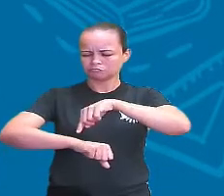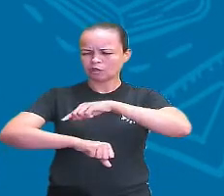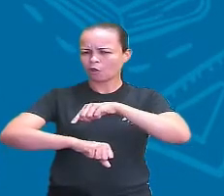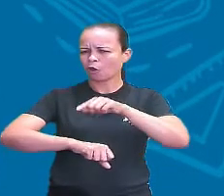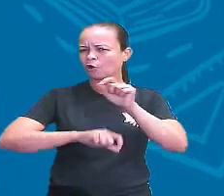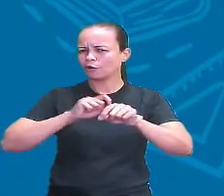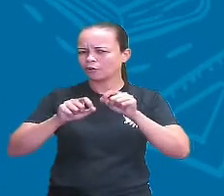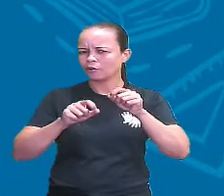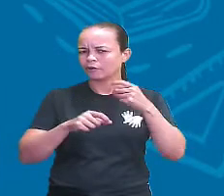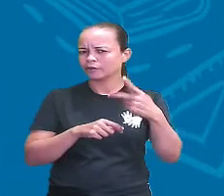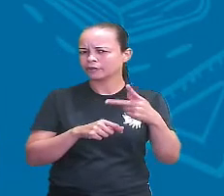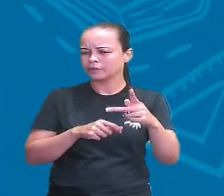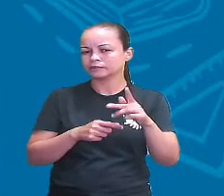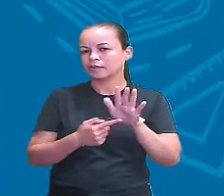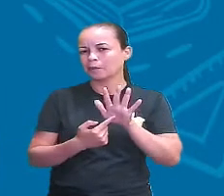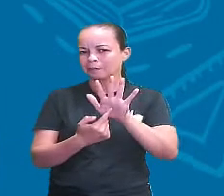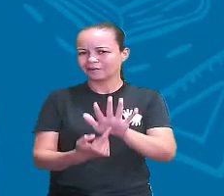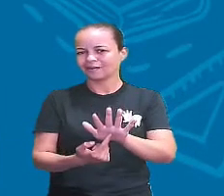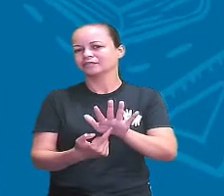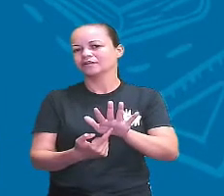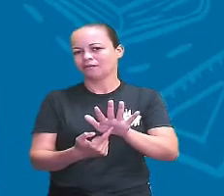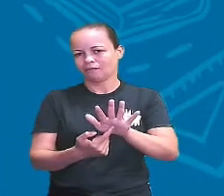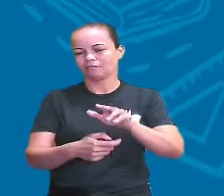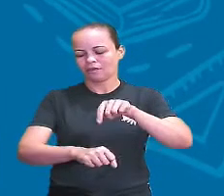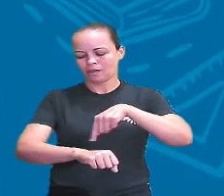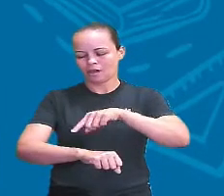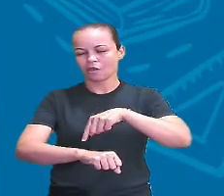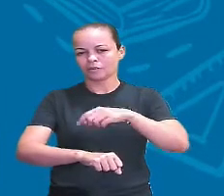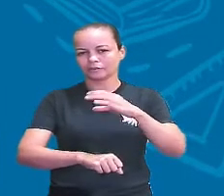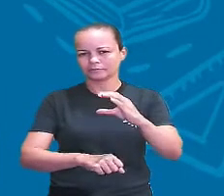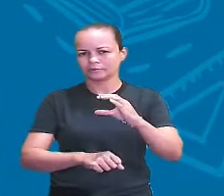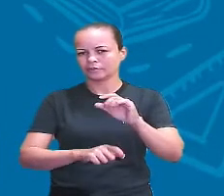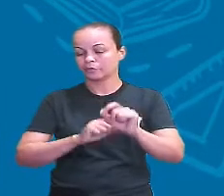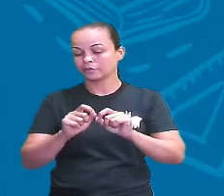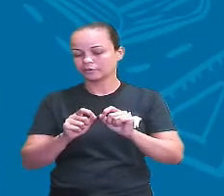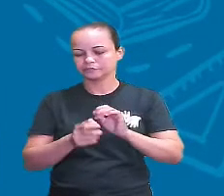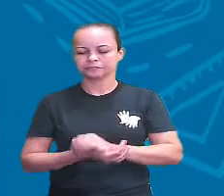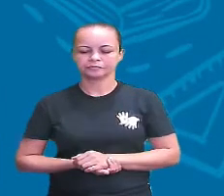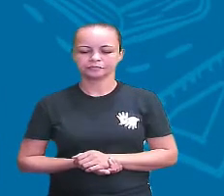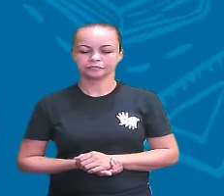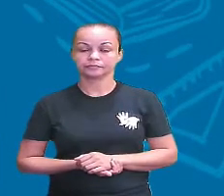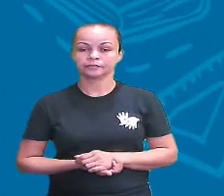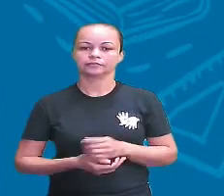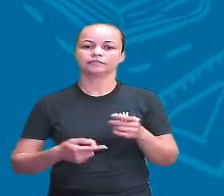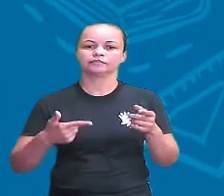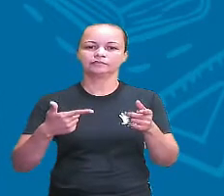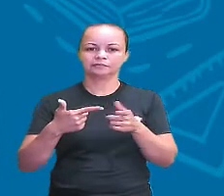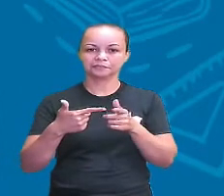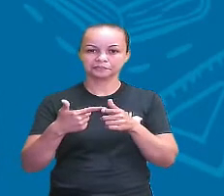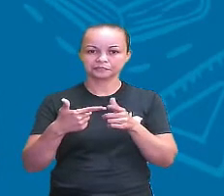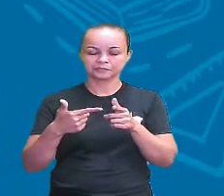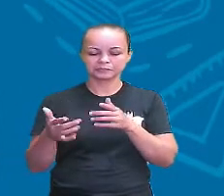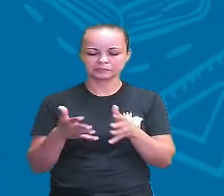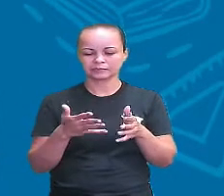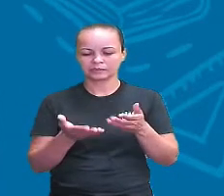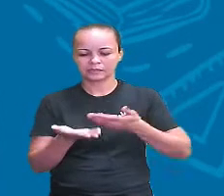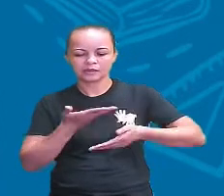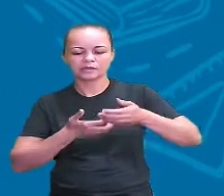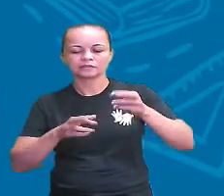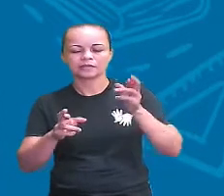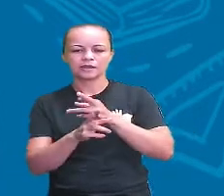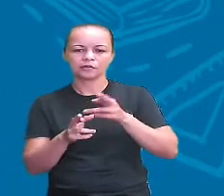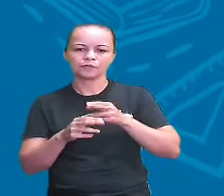12:30. Qual deles apresentam aí a hora da letra C? Na segunda questão, ela diz: em relação aos advérbios de